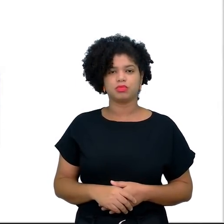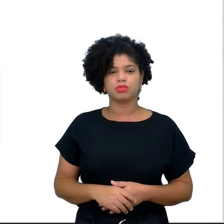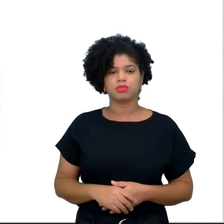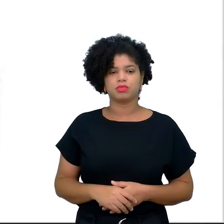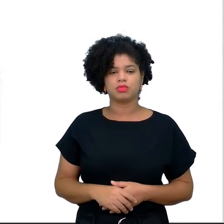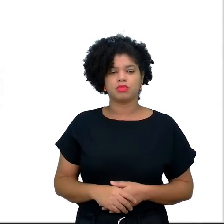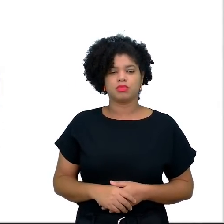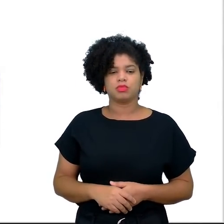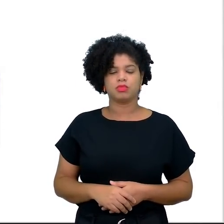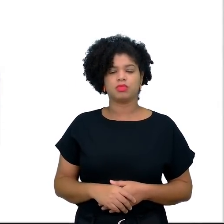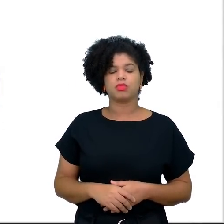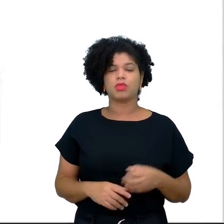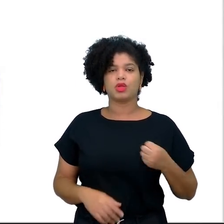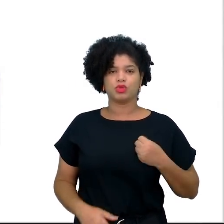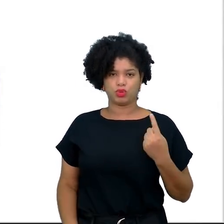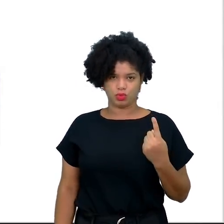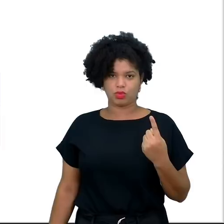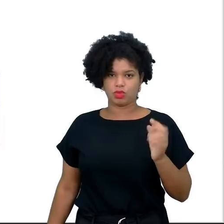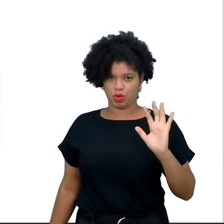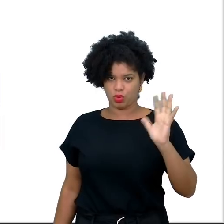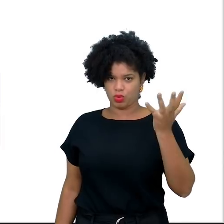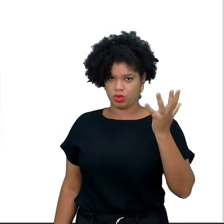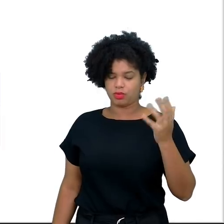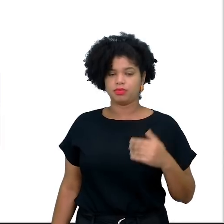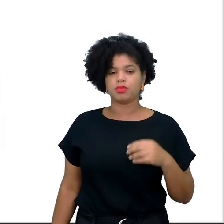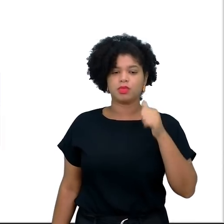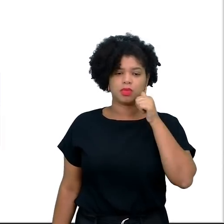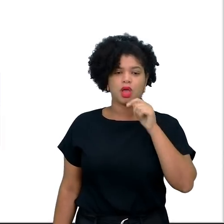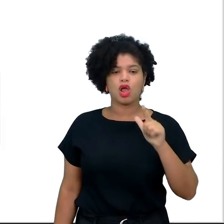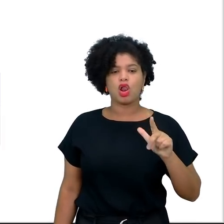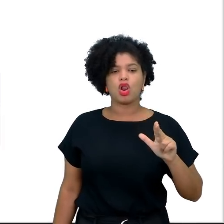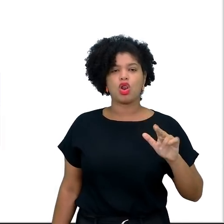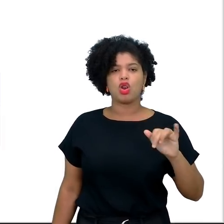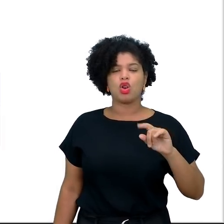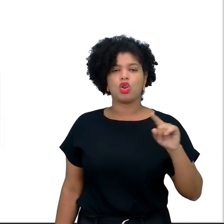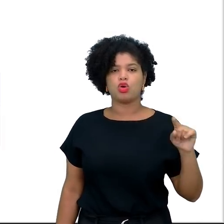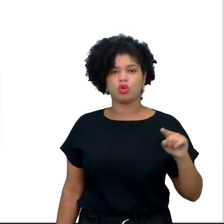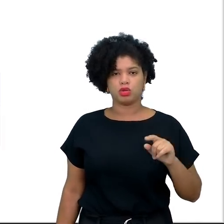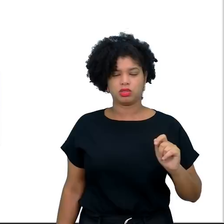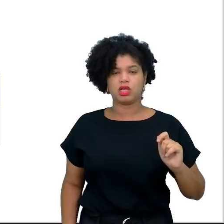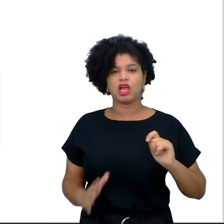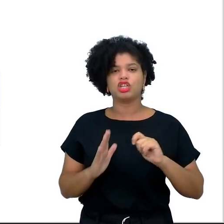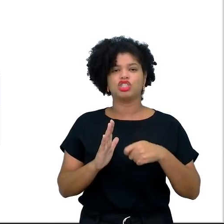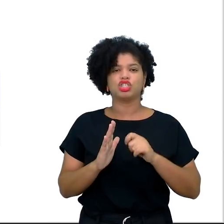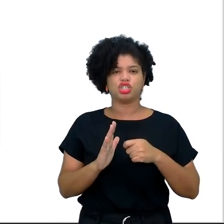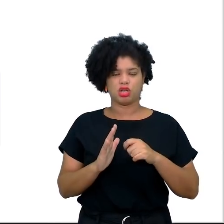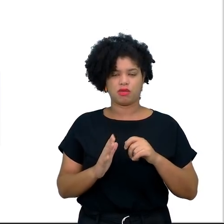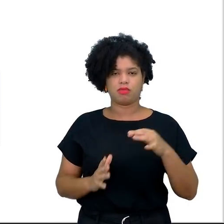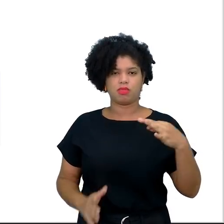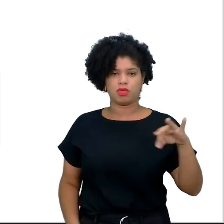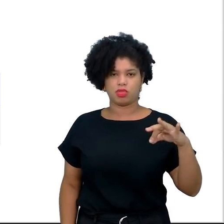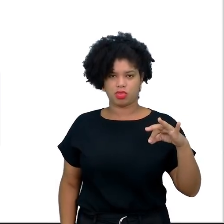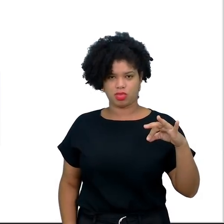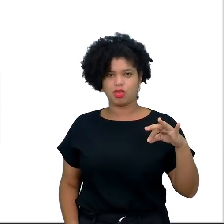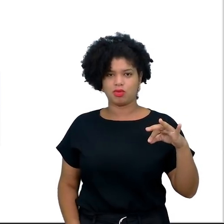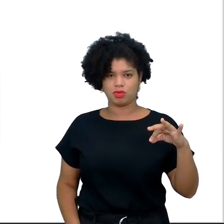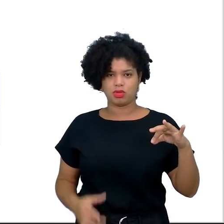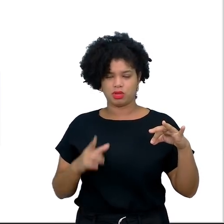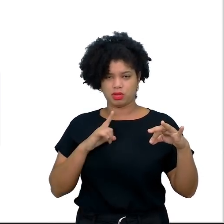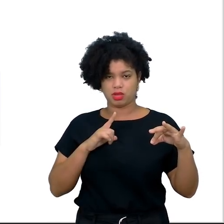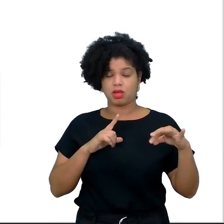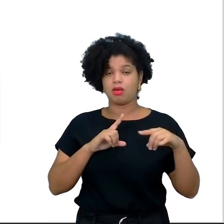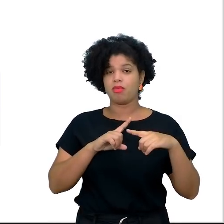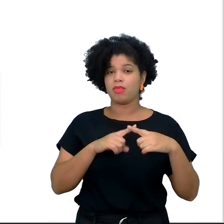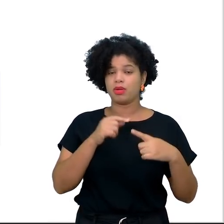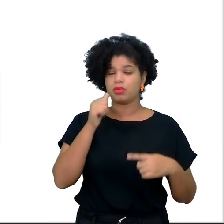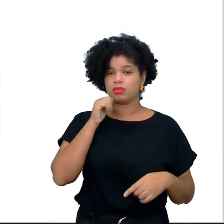Então, na situação 1 aqui, Luísa tinha 12 chaveiros, então ela ganhou 7 de sua irmã. Então, aqui